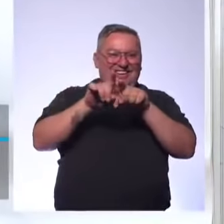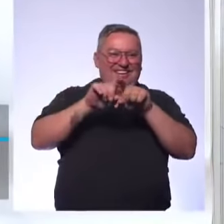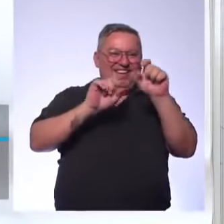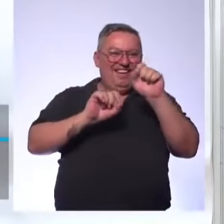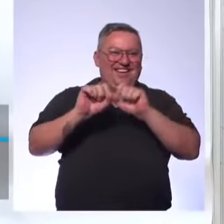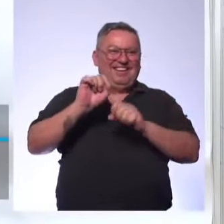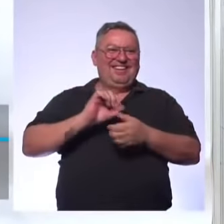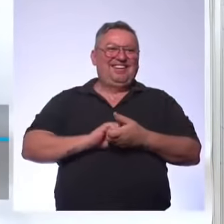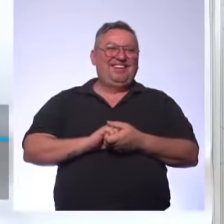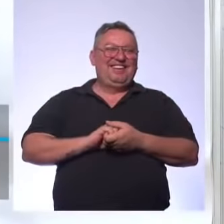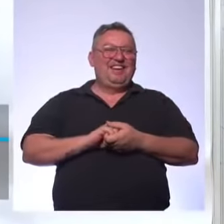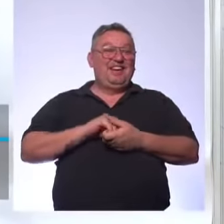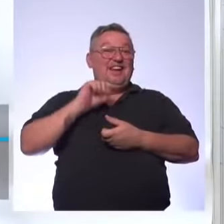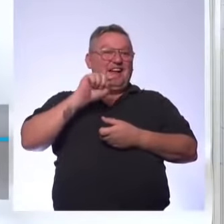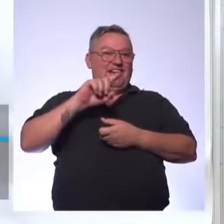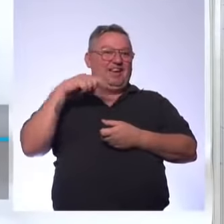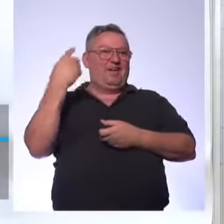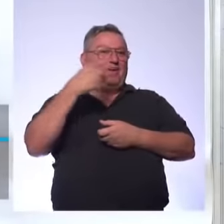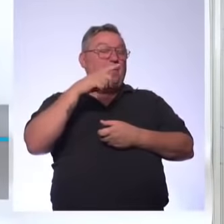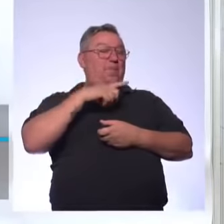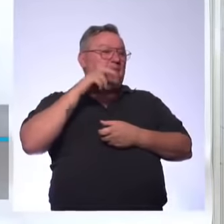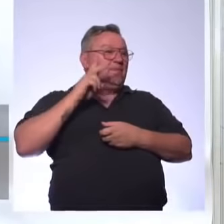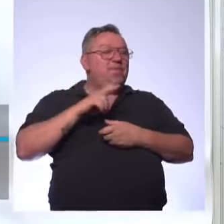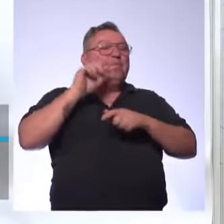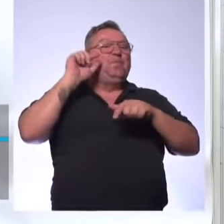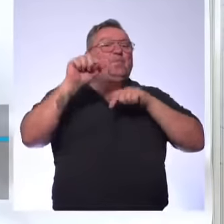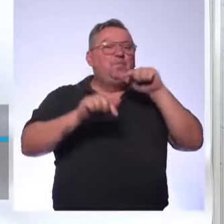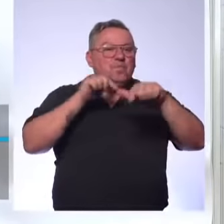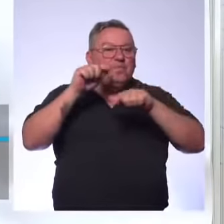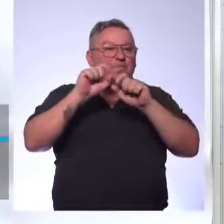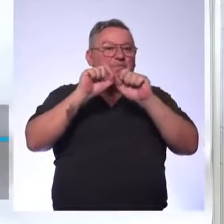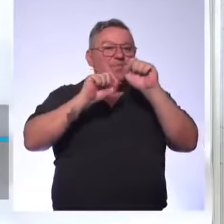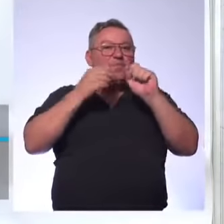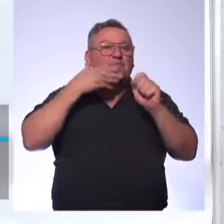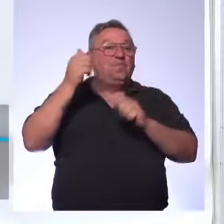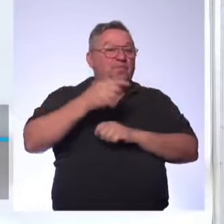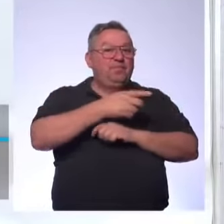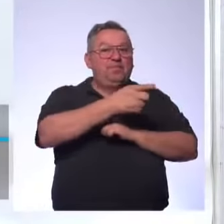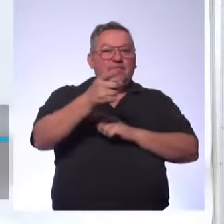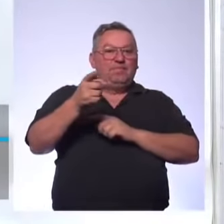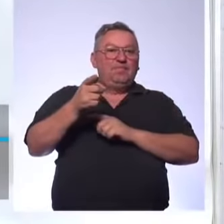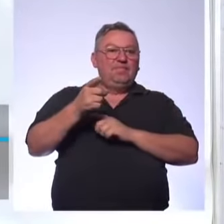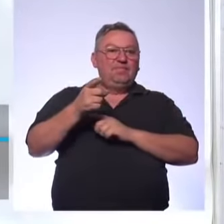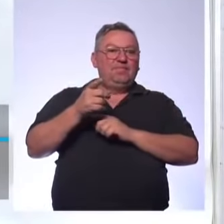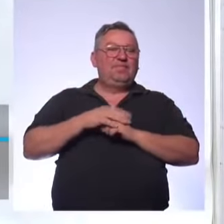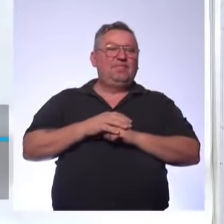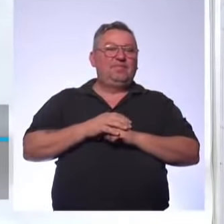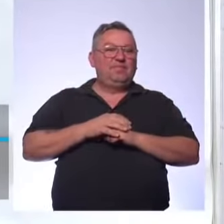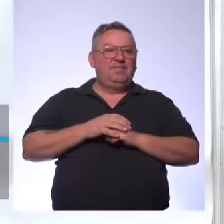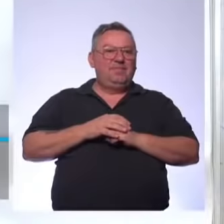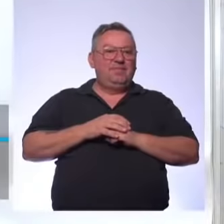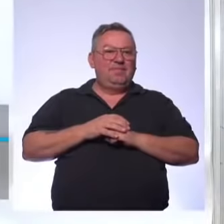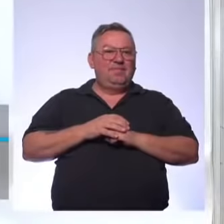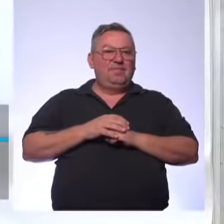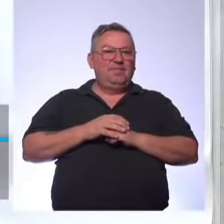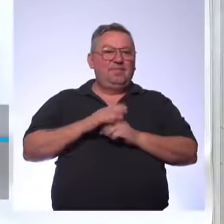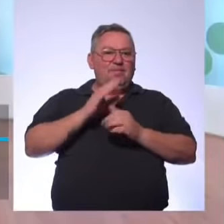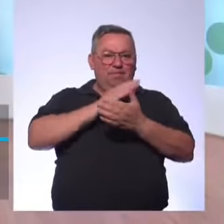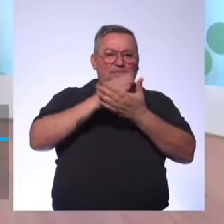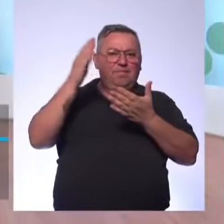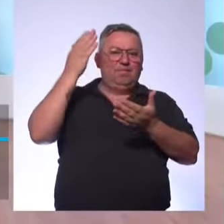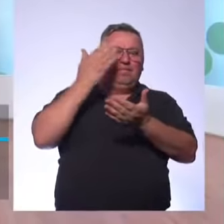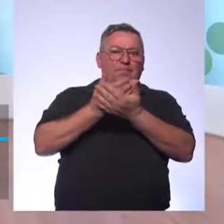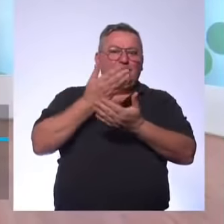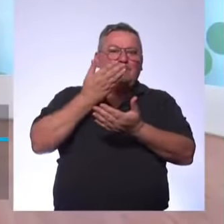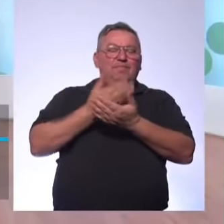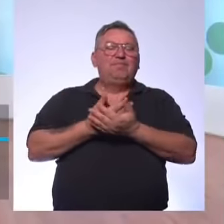much. E aqui, gente, nós estamos sempre trabalhando para fazer o melhor para vocês, ok? Vamos começar a nossa aula?